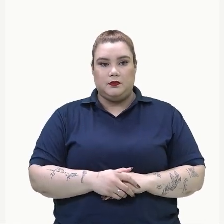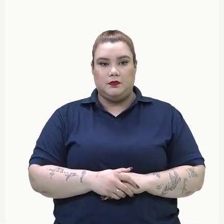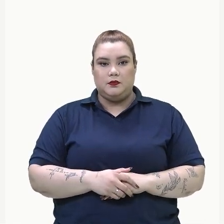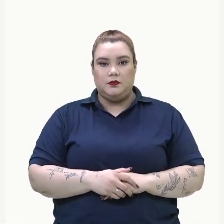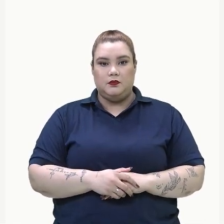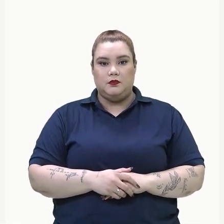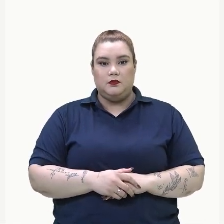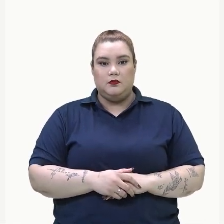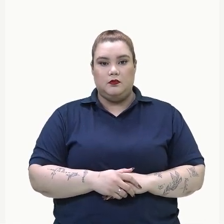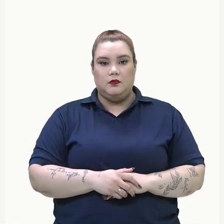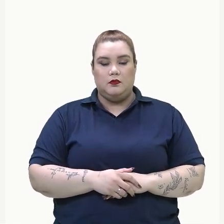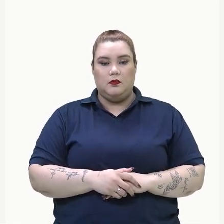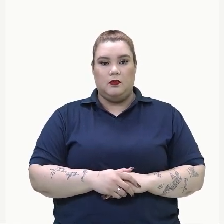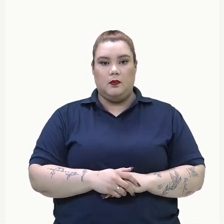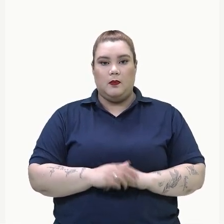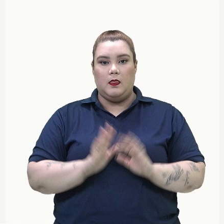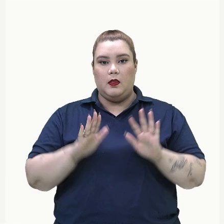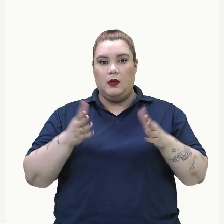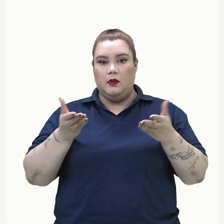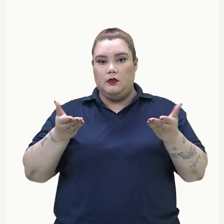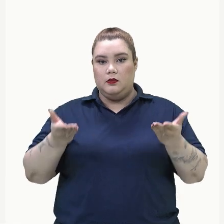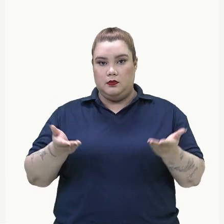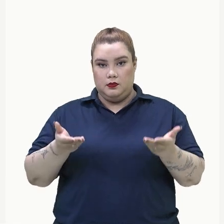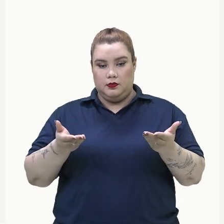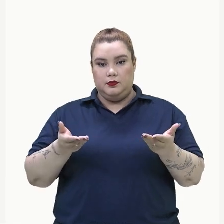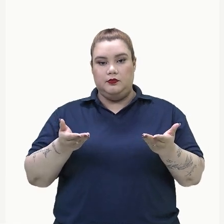Então, pegamos essa